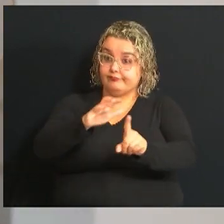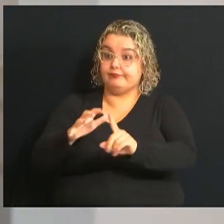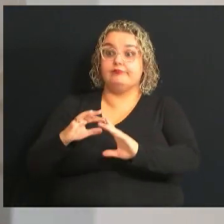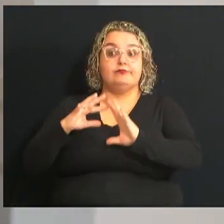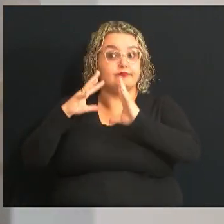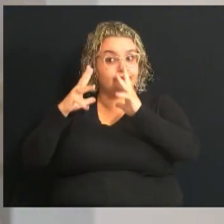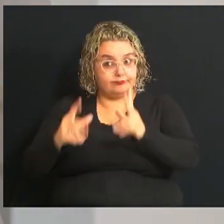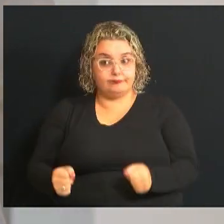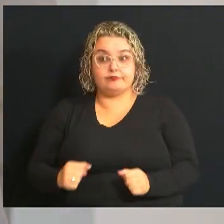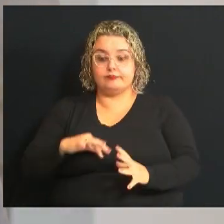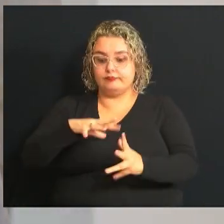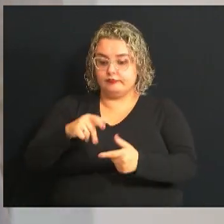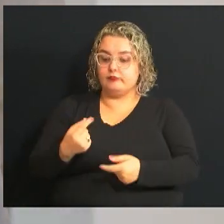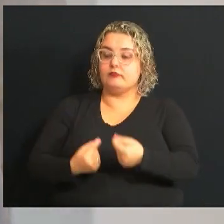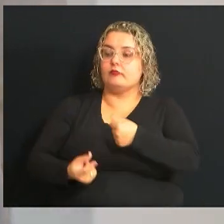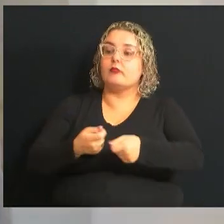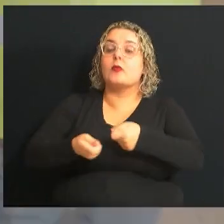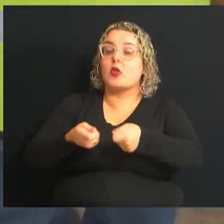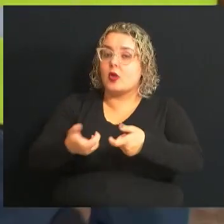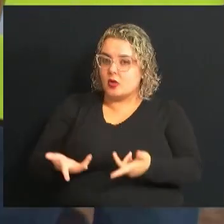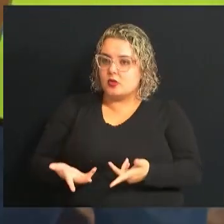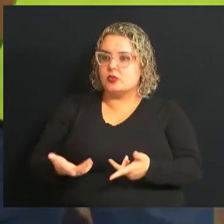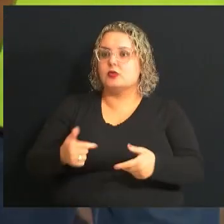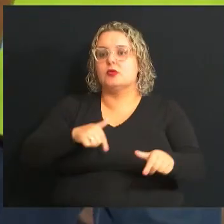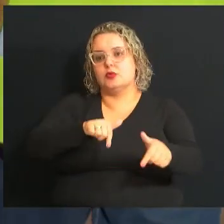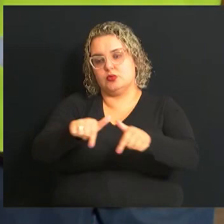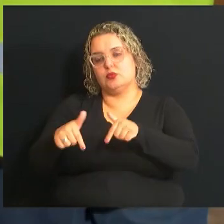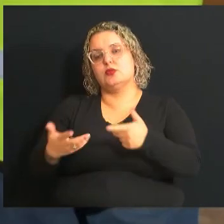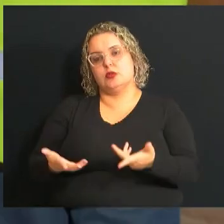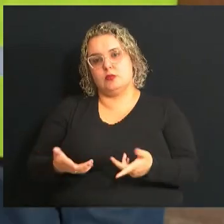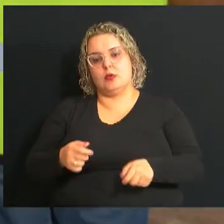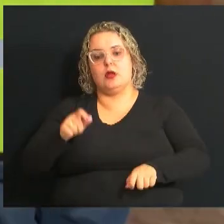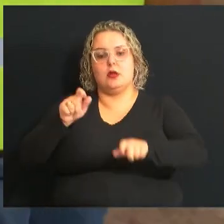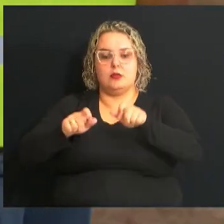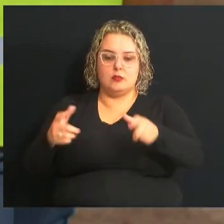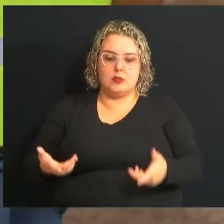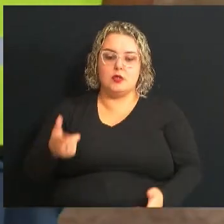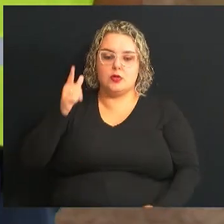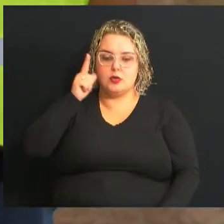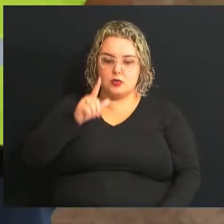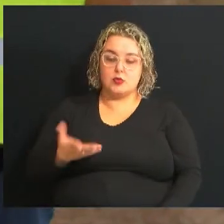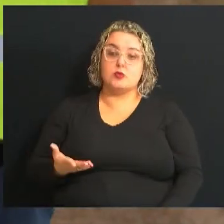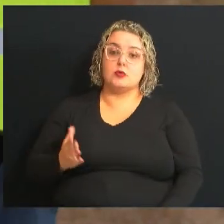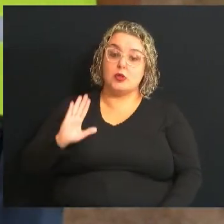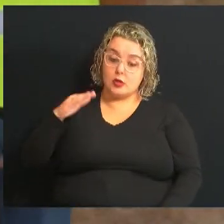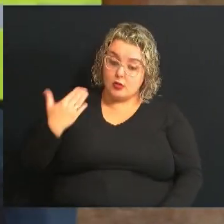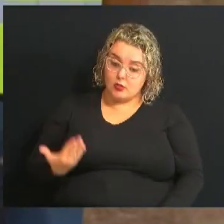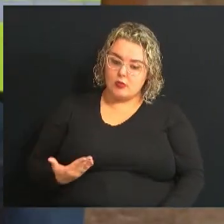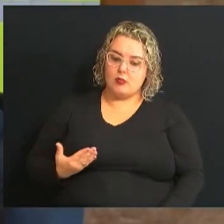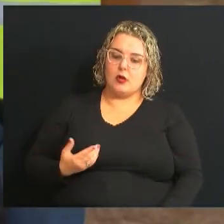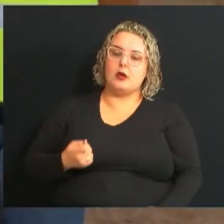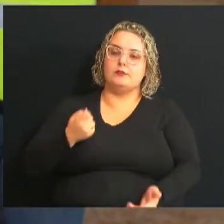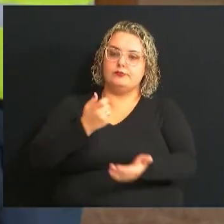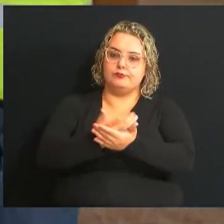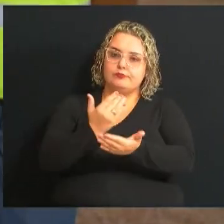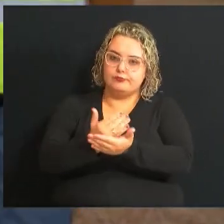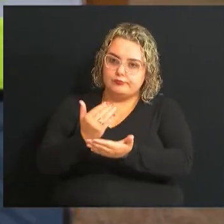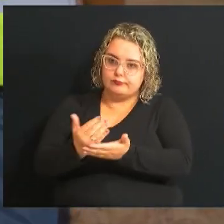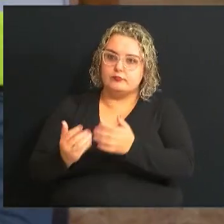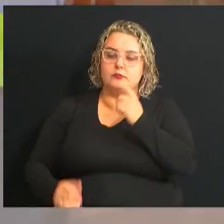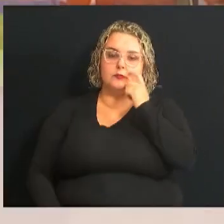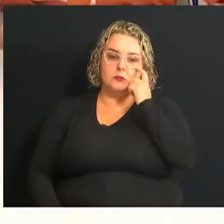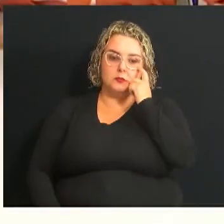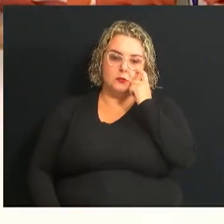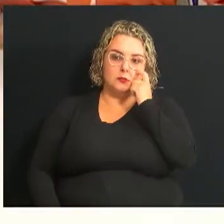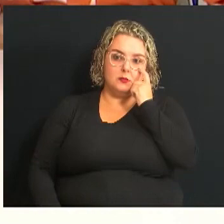mundo econômico e o mundo do trabalho, a pessoa consegue honrar com essas prestações. Então, não é só o valor